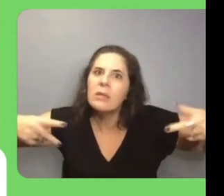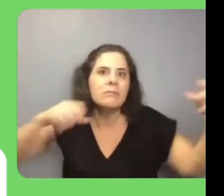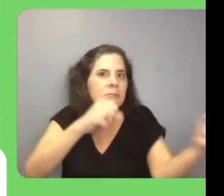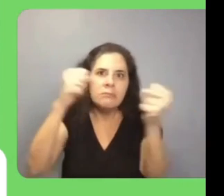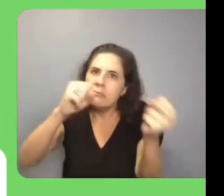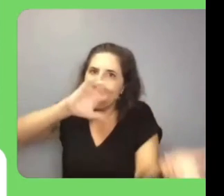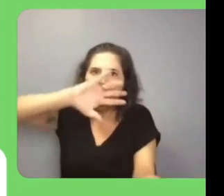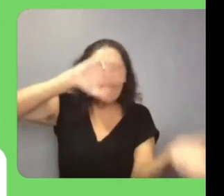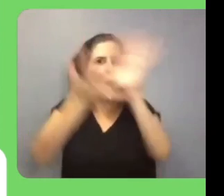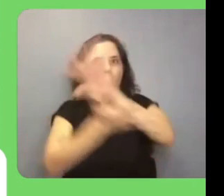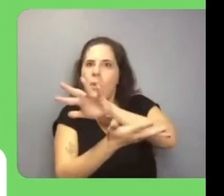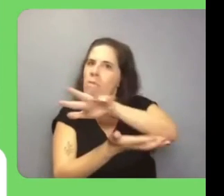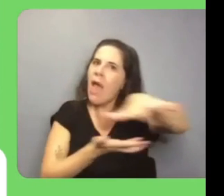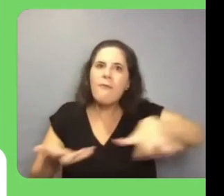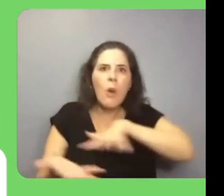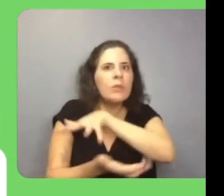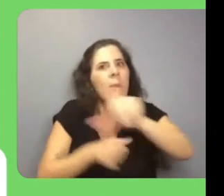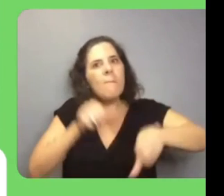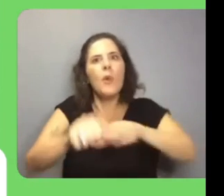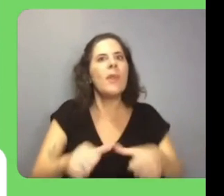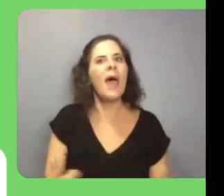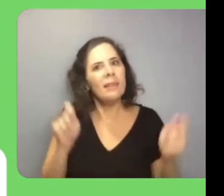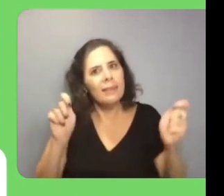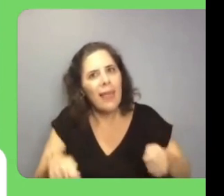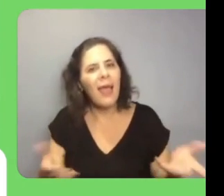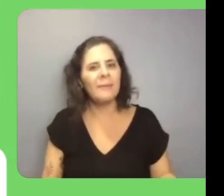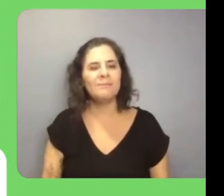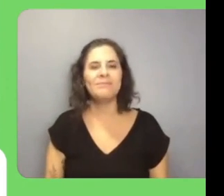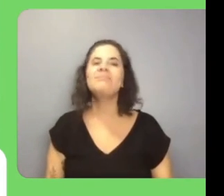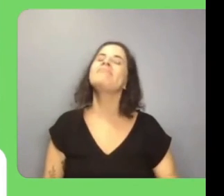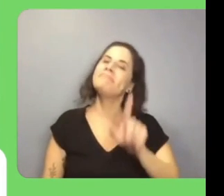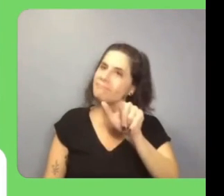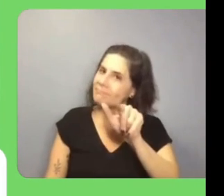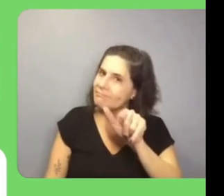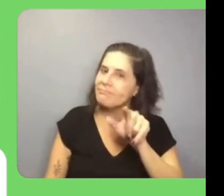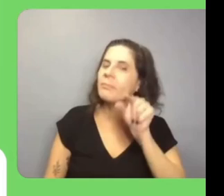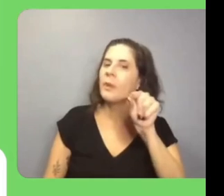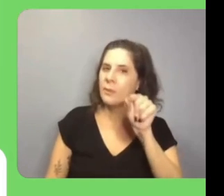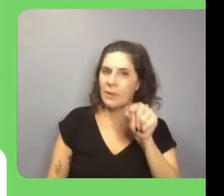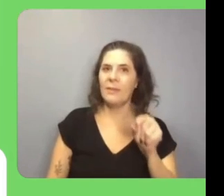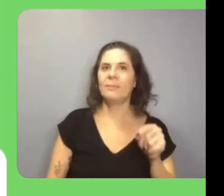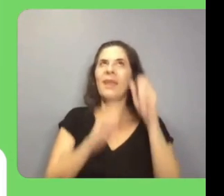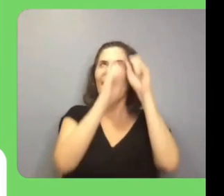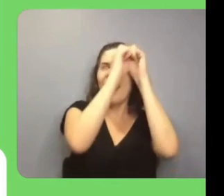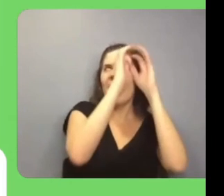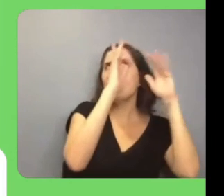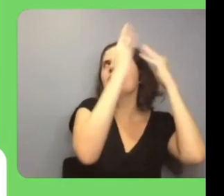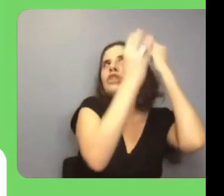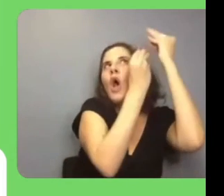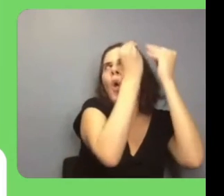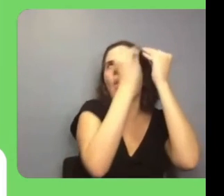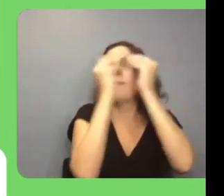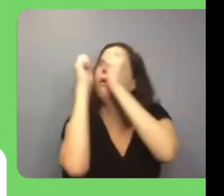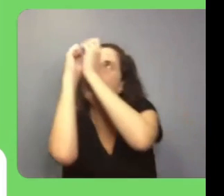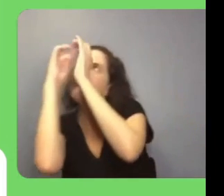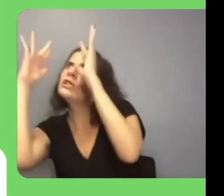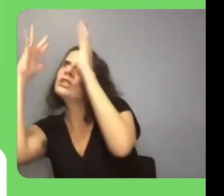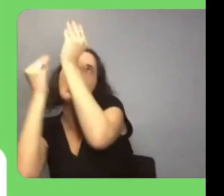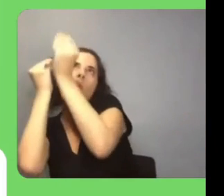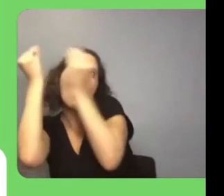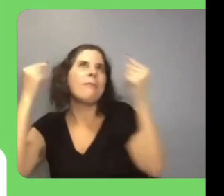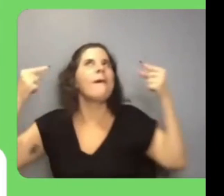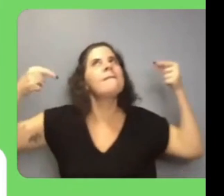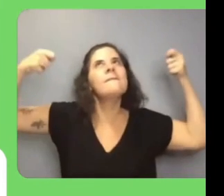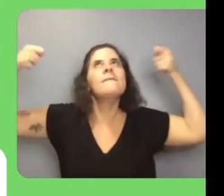É a disputa do imaginário. Se você tem uma inserção de uma classe trabalhadora que trabalha com tecnologia, que é, gente, tudo bom,